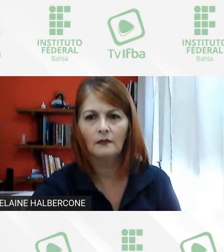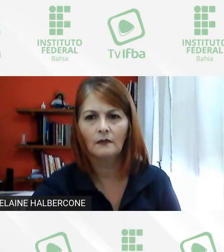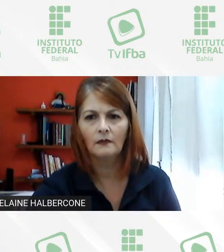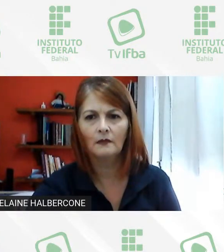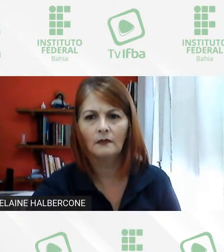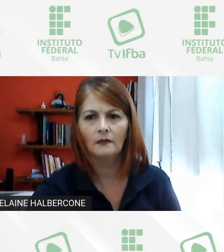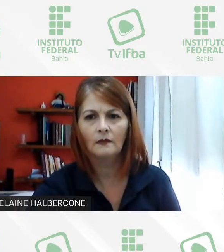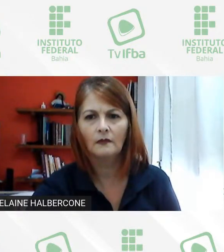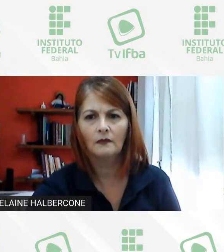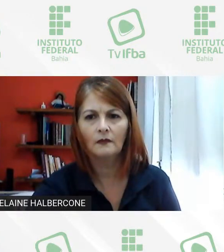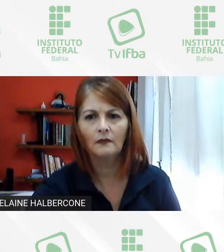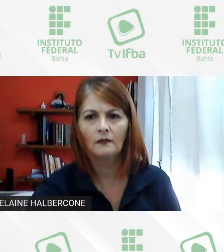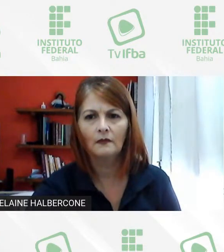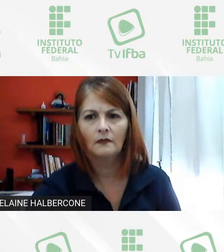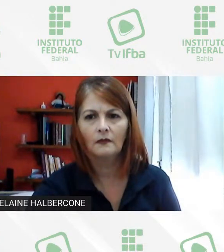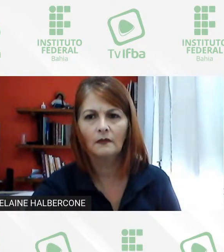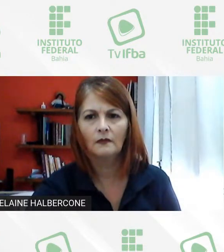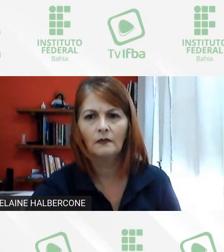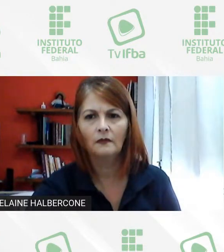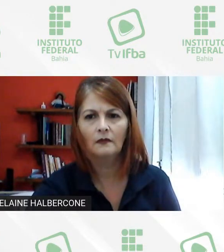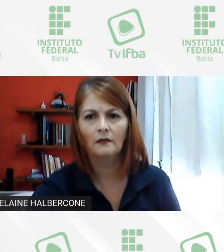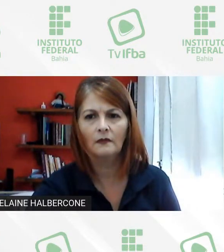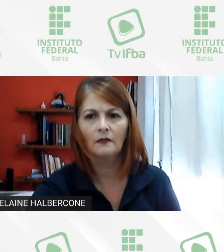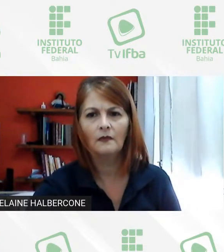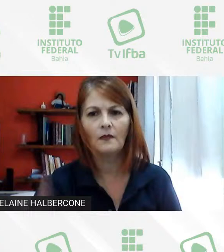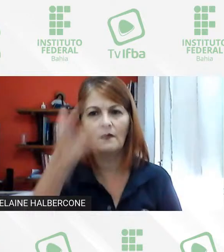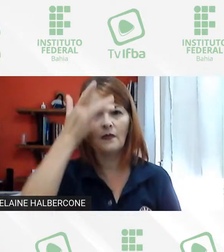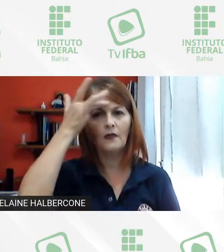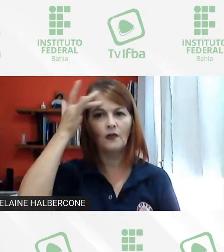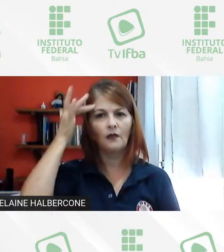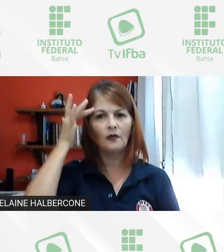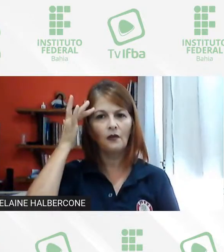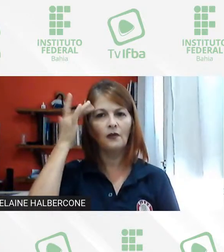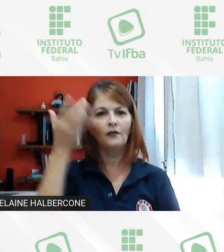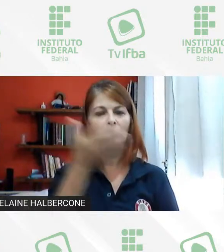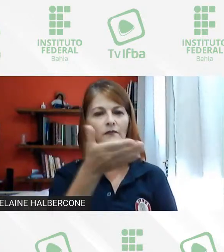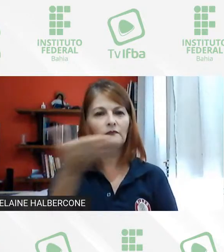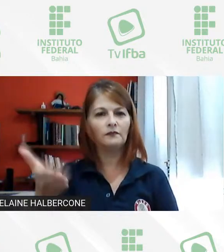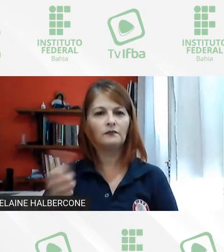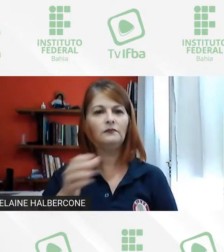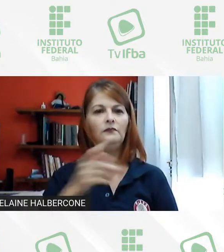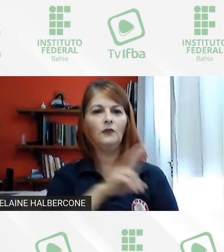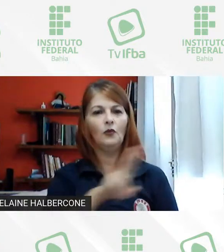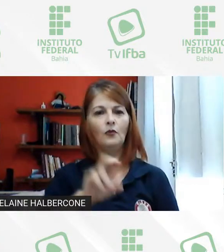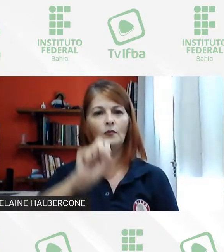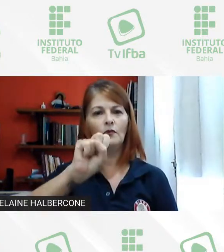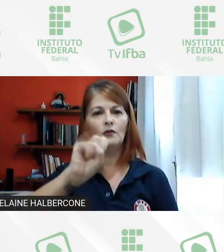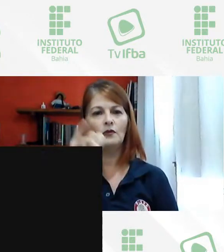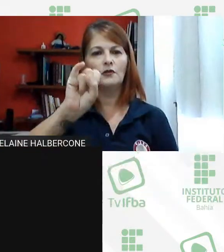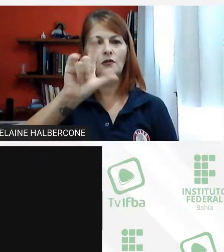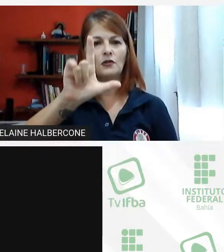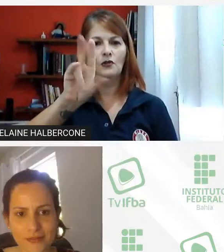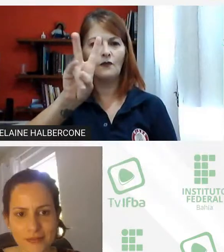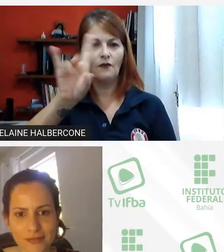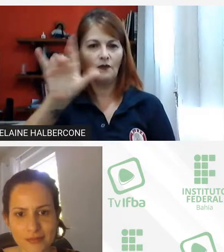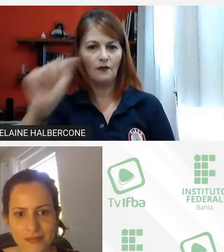pessoal aí para vocês, eu sou Silvia, Eu estava aqui